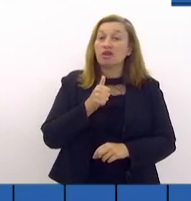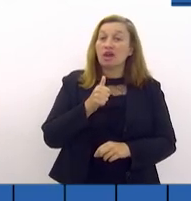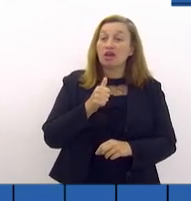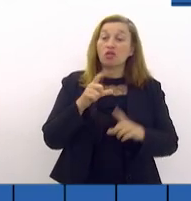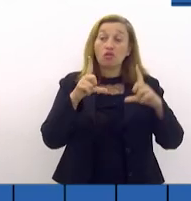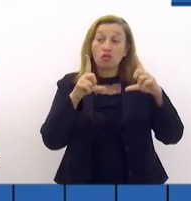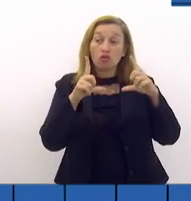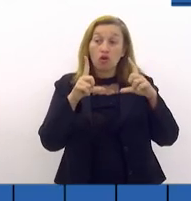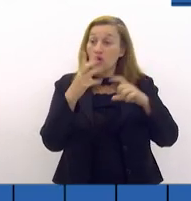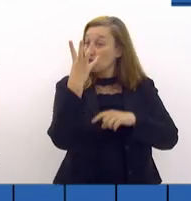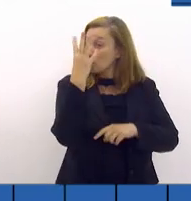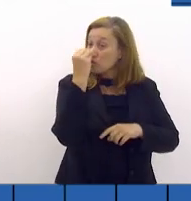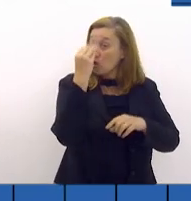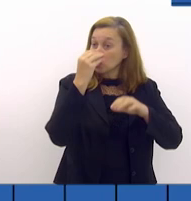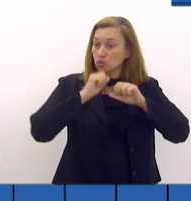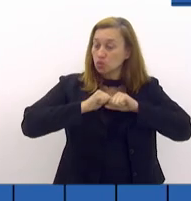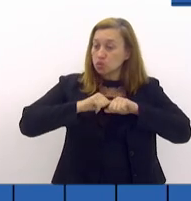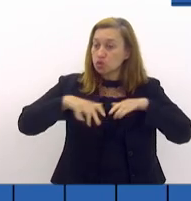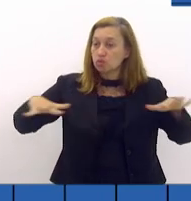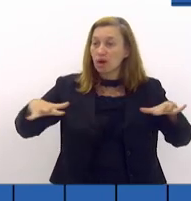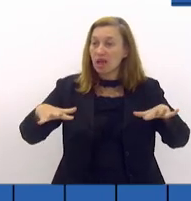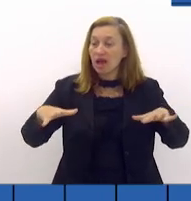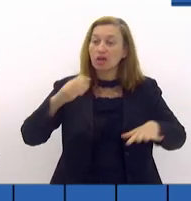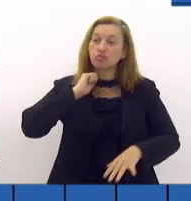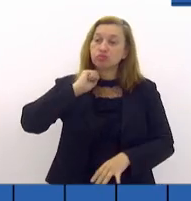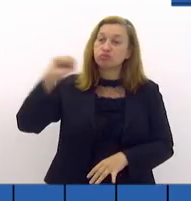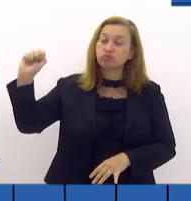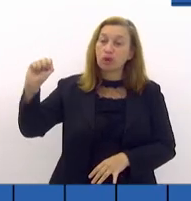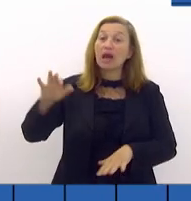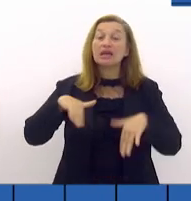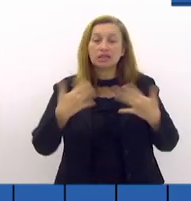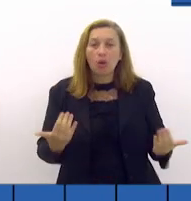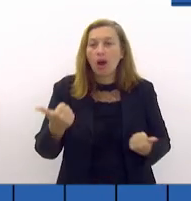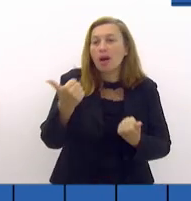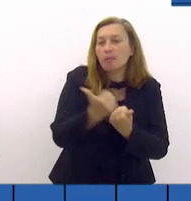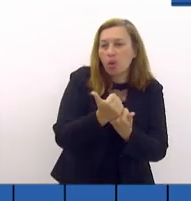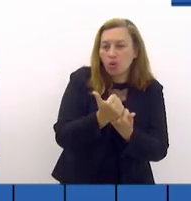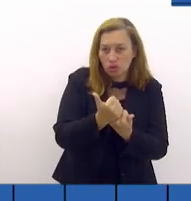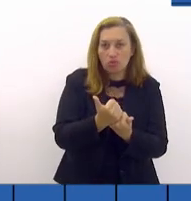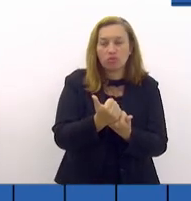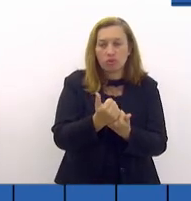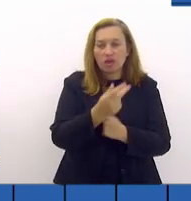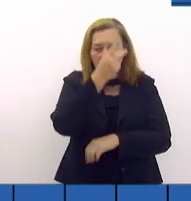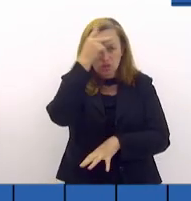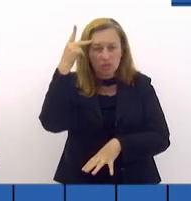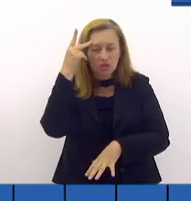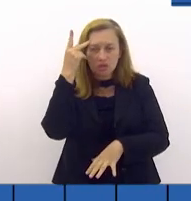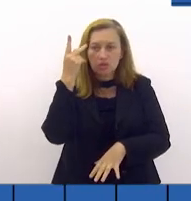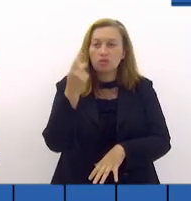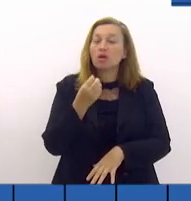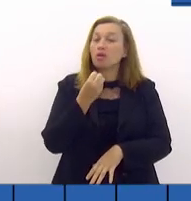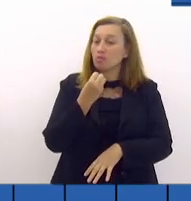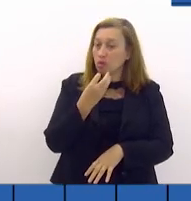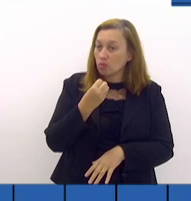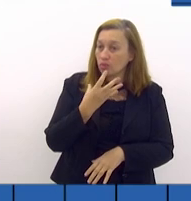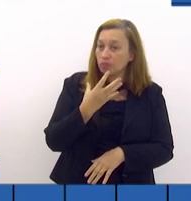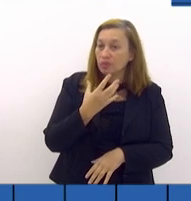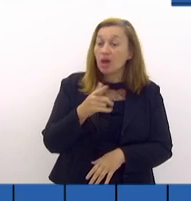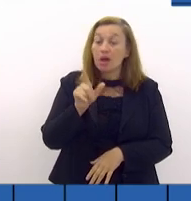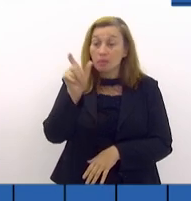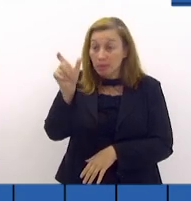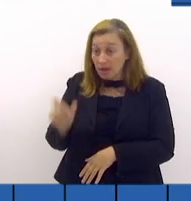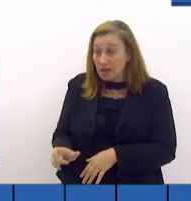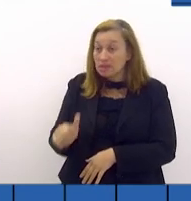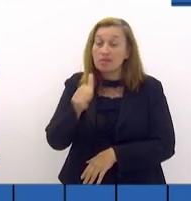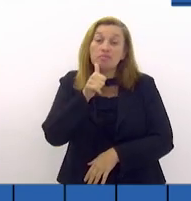cometeram suicídio. Então, apoio a essas vítimas, ter uma rede de apoio, pode ser bem decisivo para essa menina